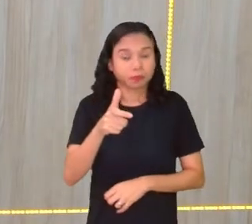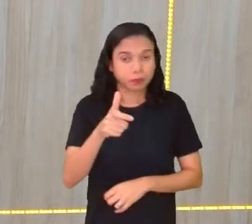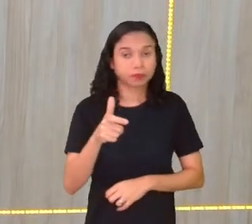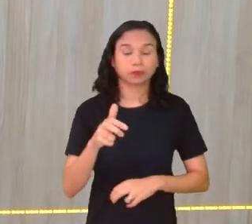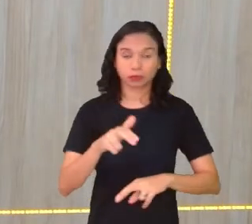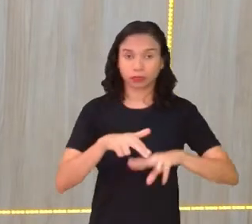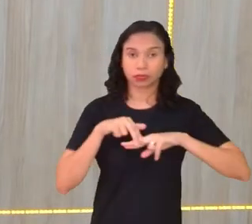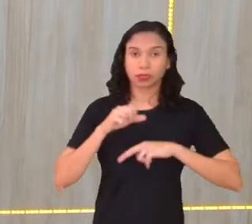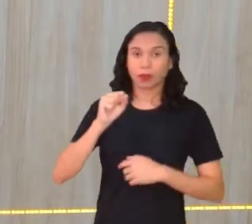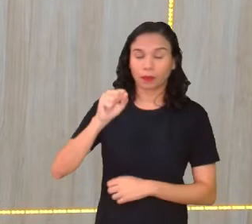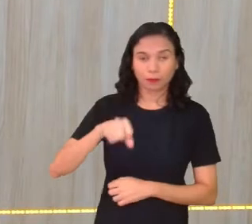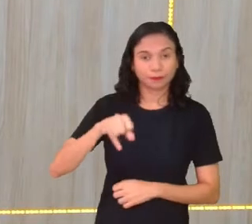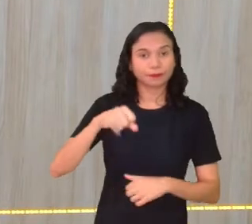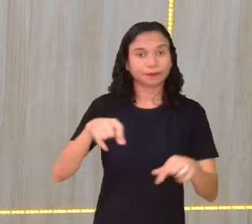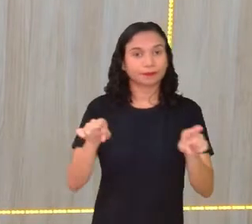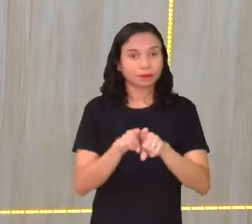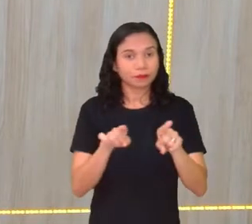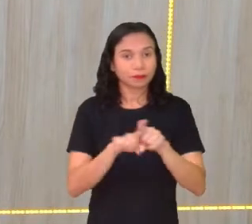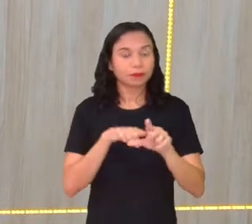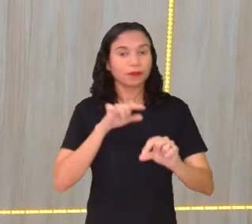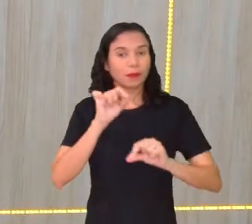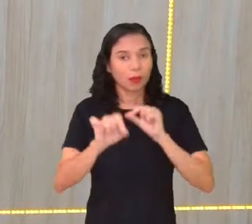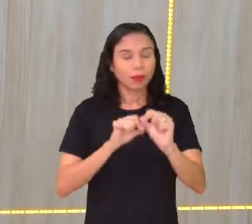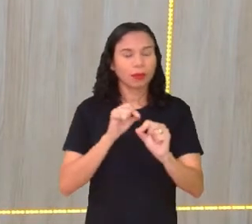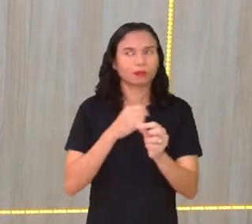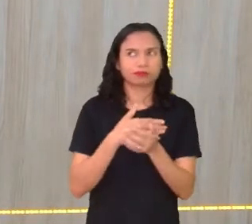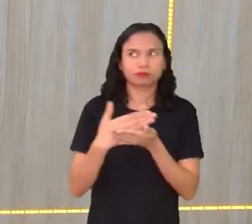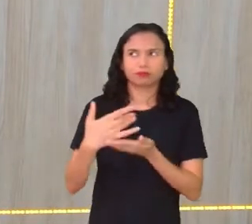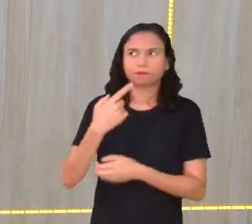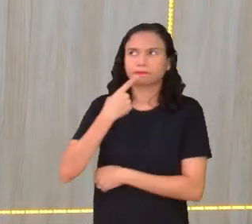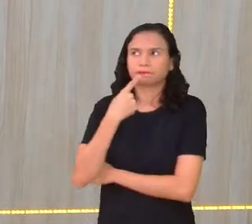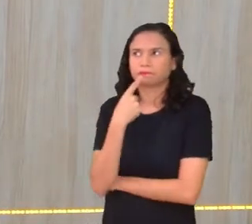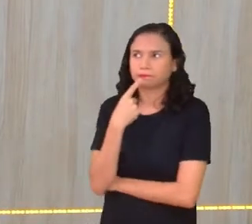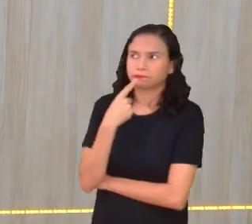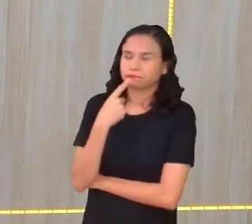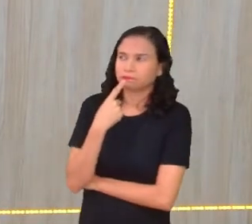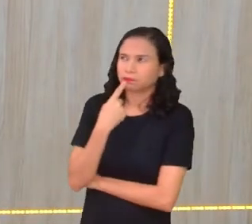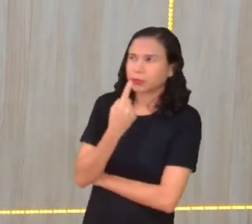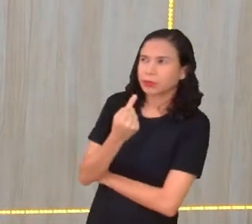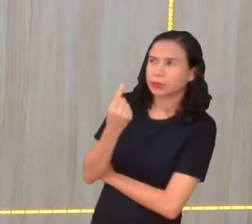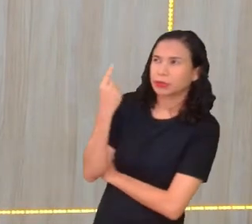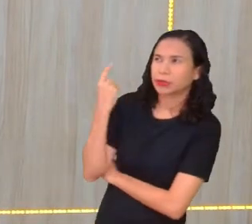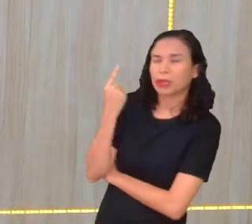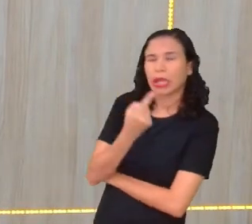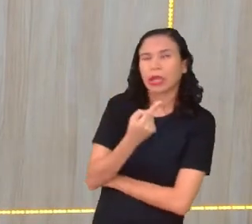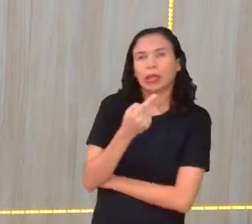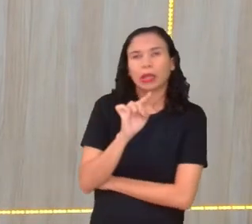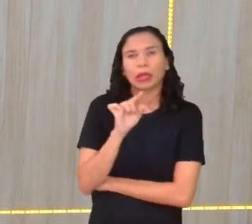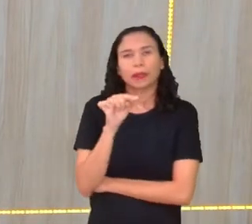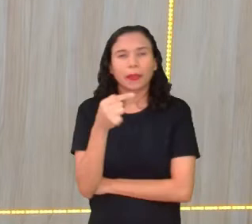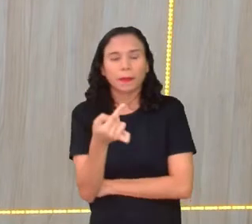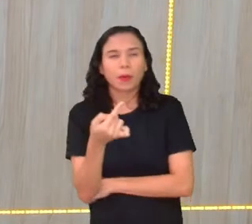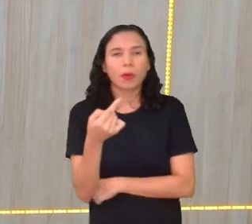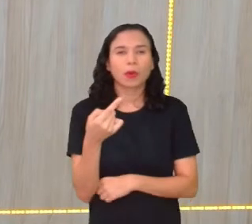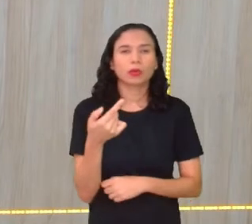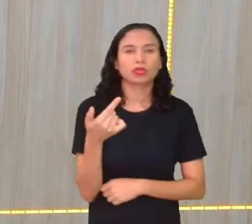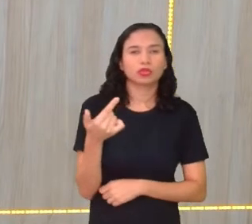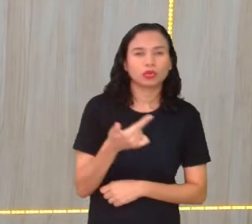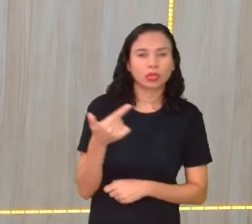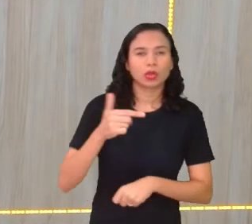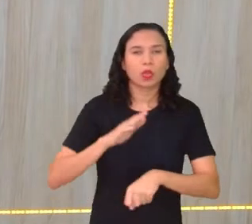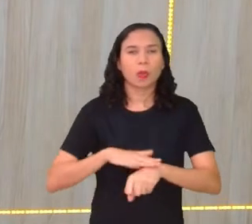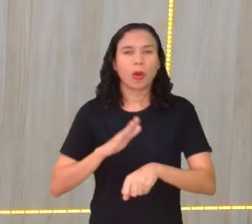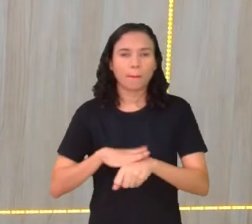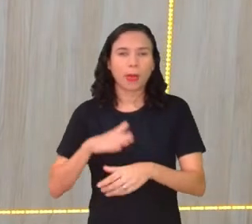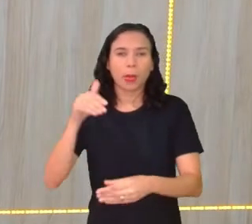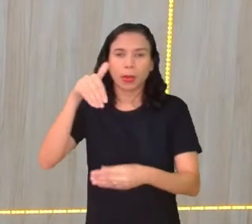temática que, inclusive, recentemente, né, após o segundo turno